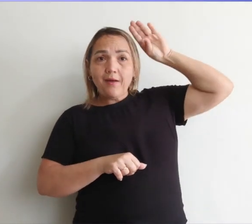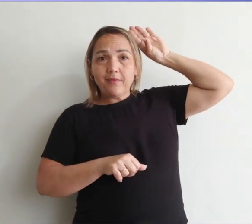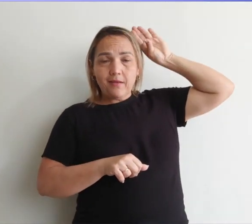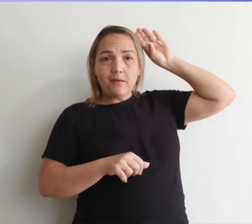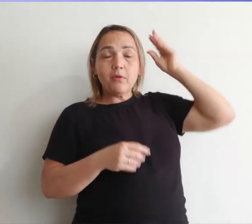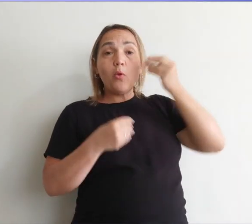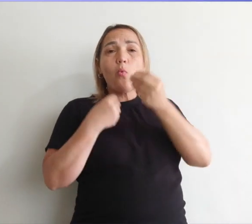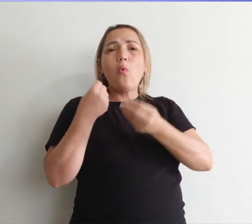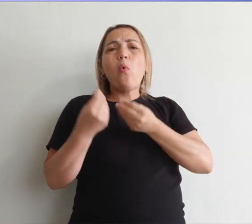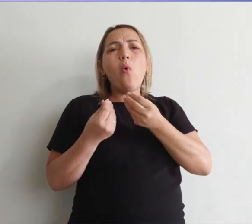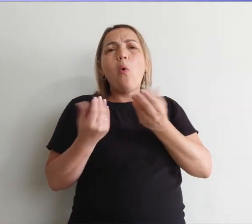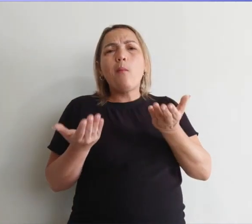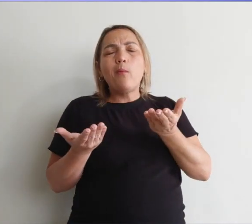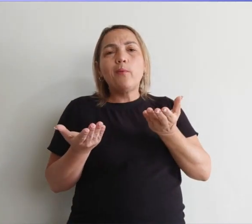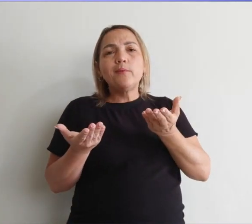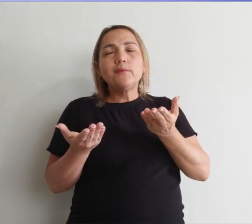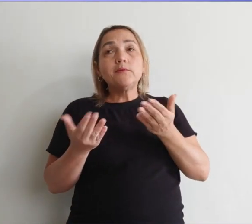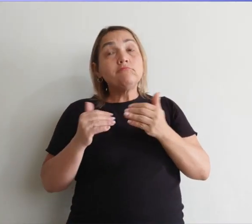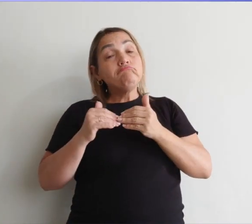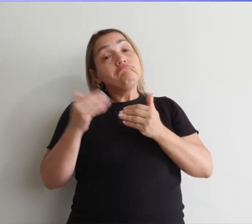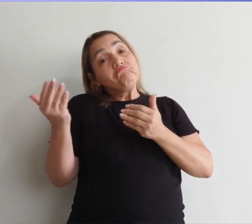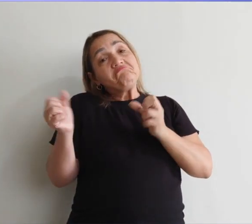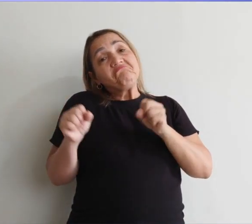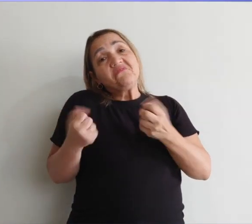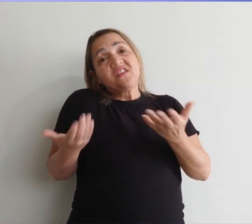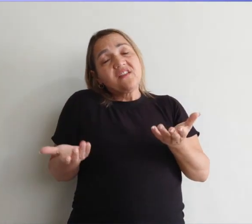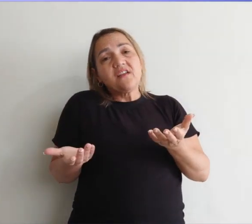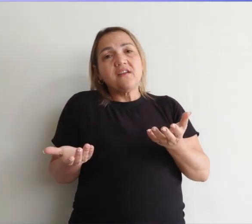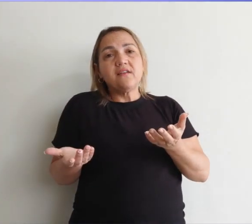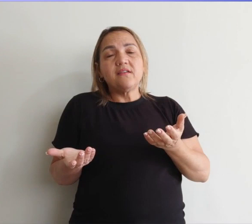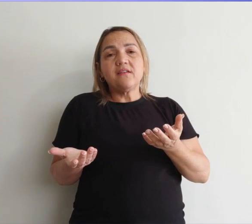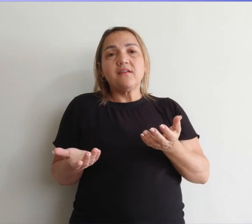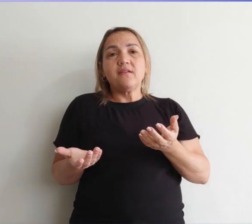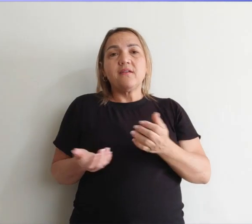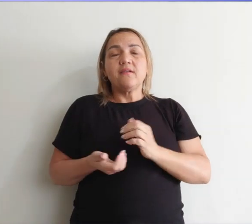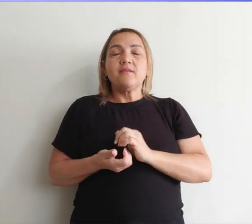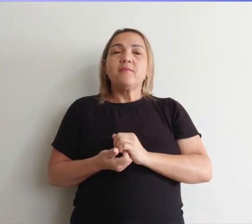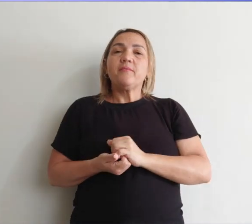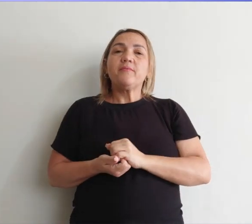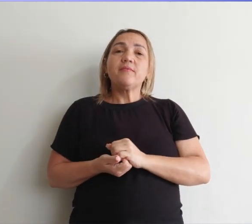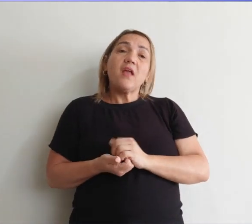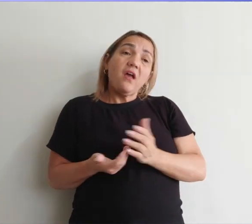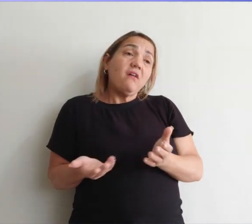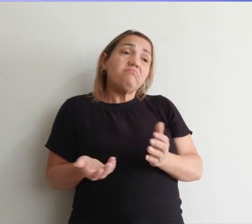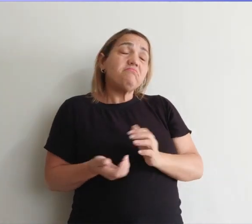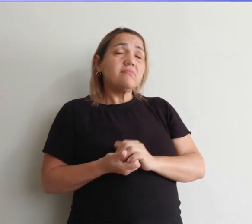destaque nesse sentido, posso considerar assim. E,